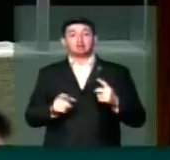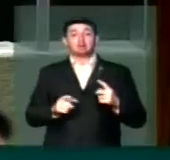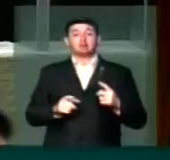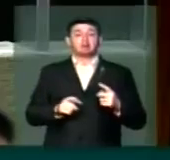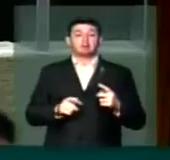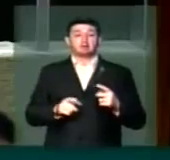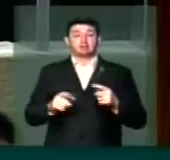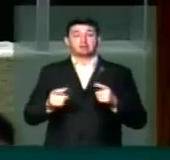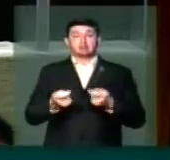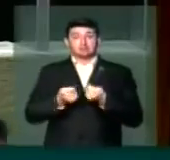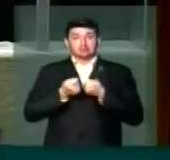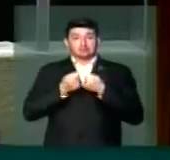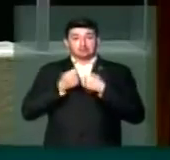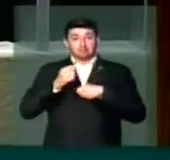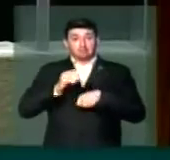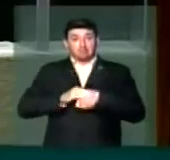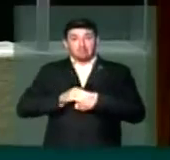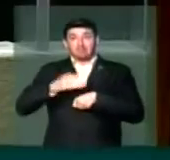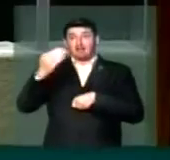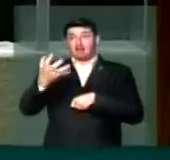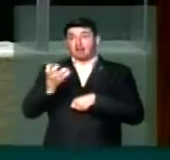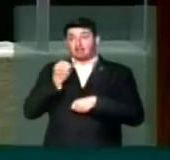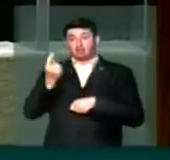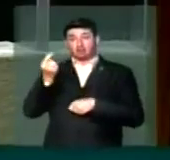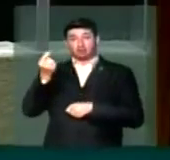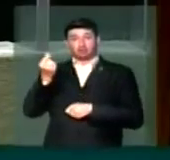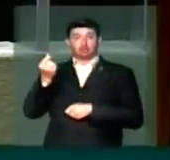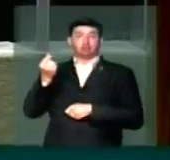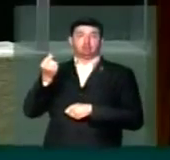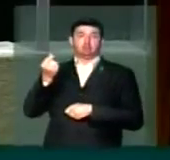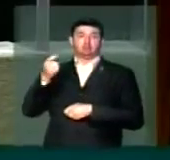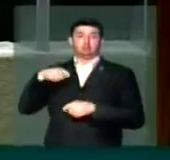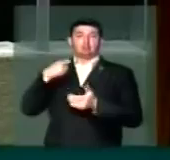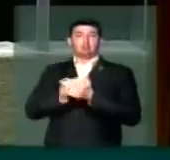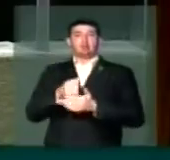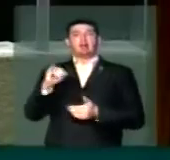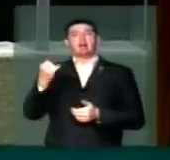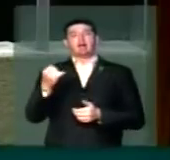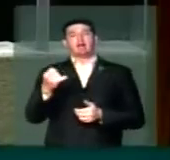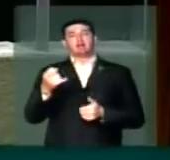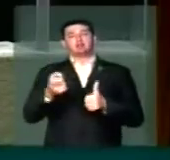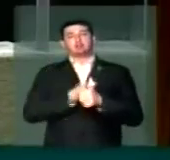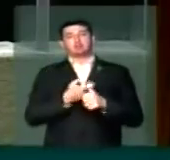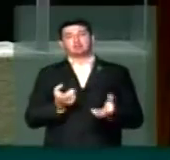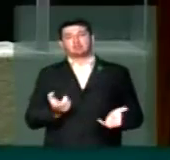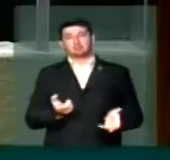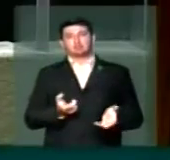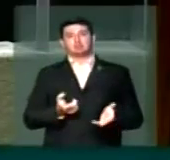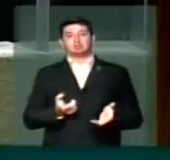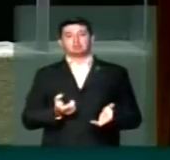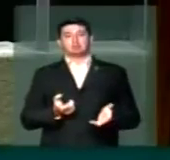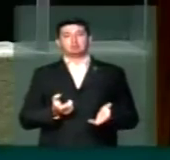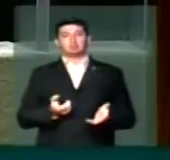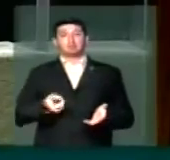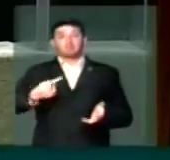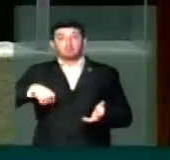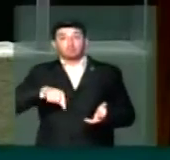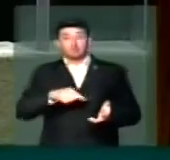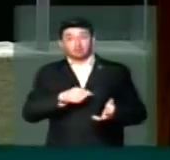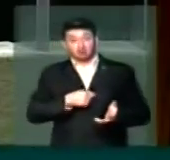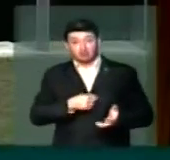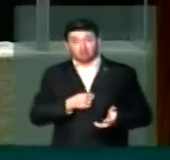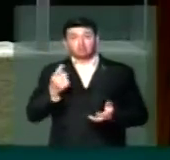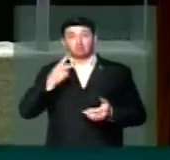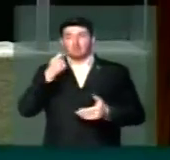é reter maiores recursos da União para pagar juros e amortizações da dívida. Nós vamos falar